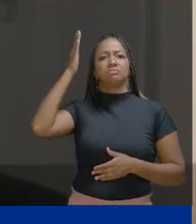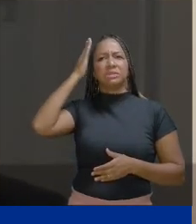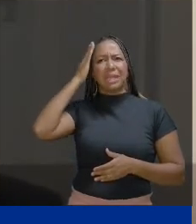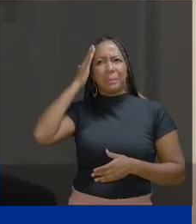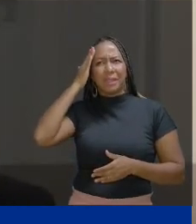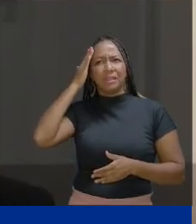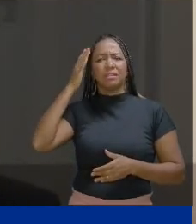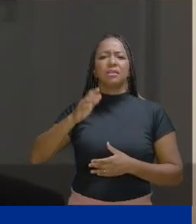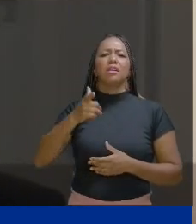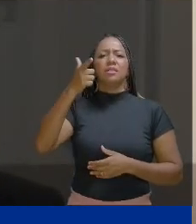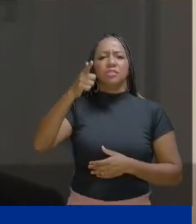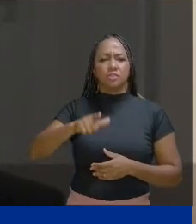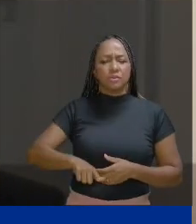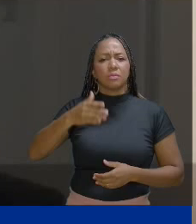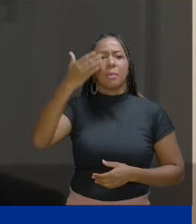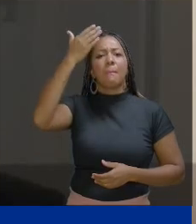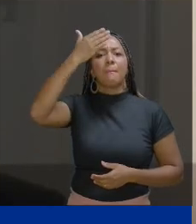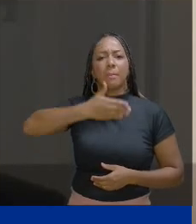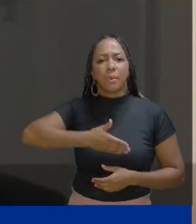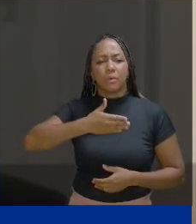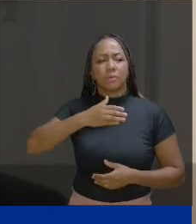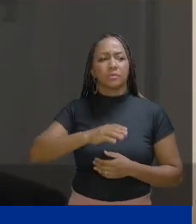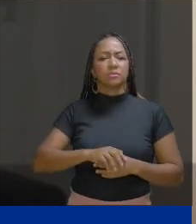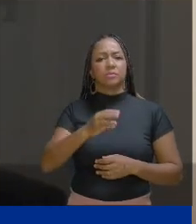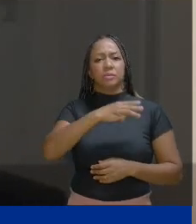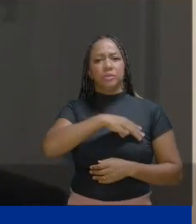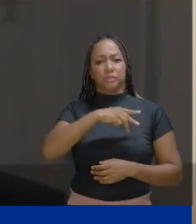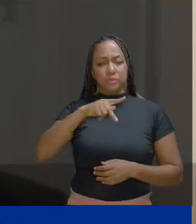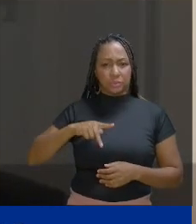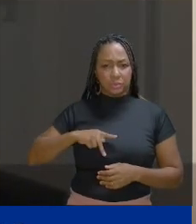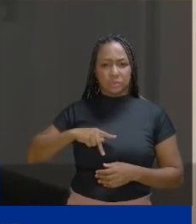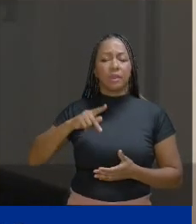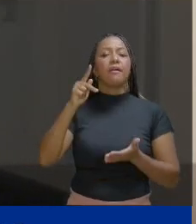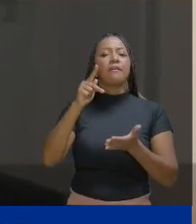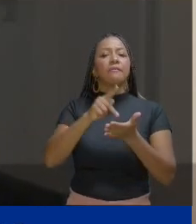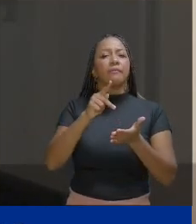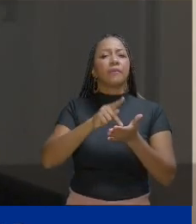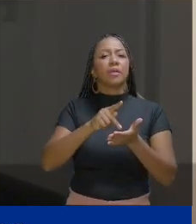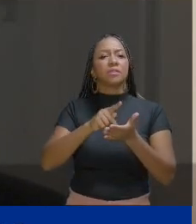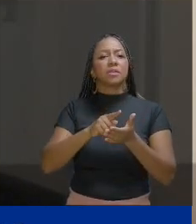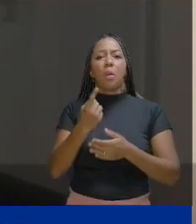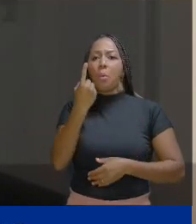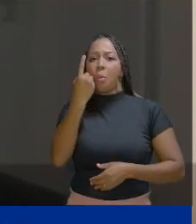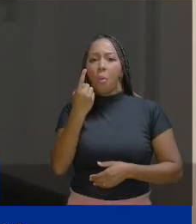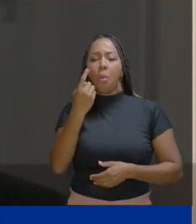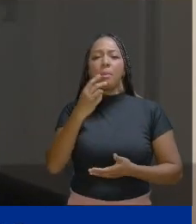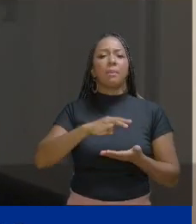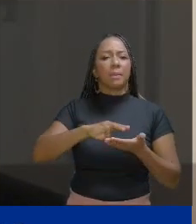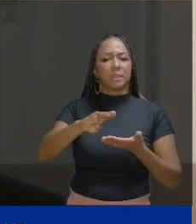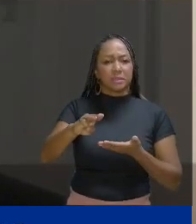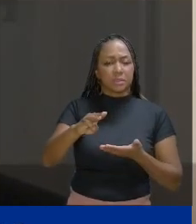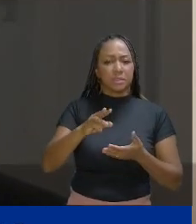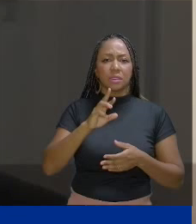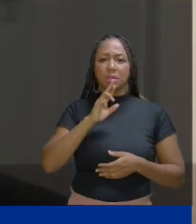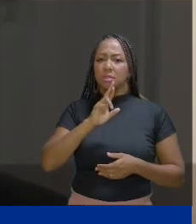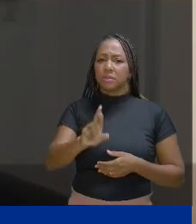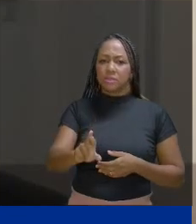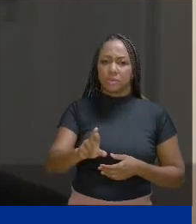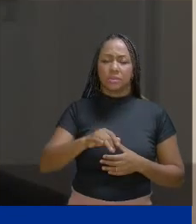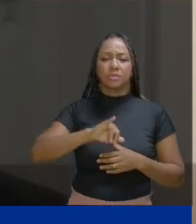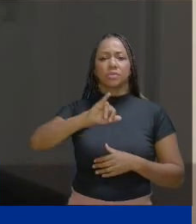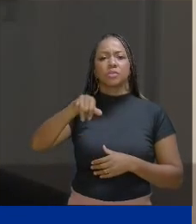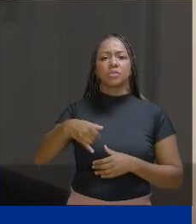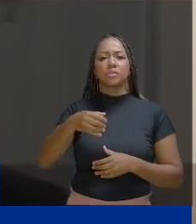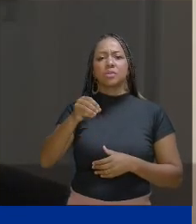uma vez, prova é do Ministério Público. É verdade que tem uma mensagem não respondida pelo